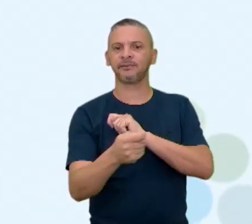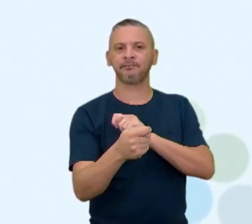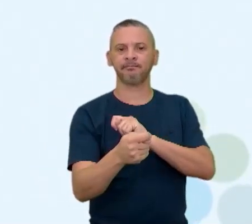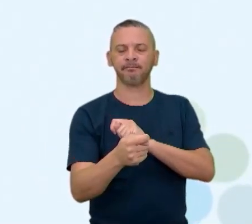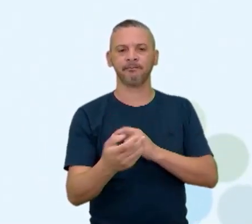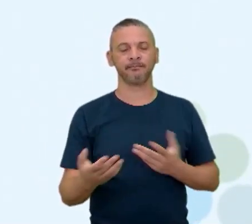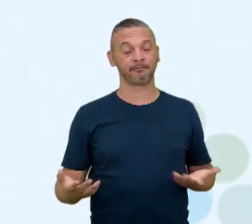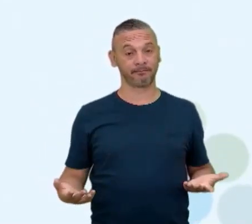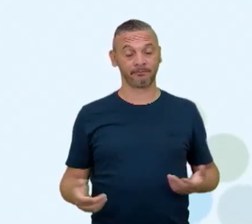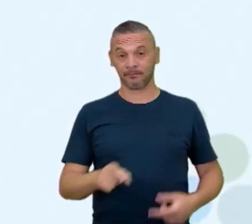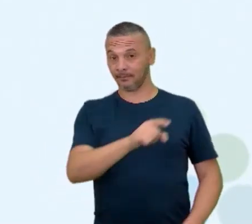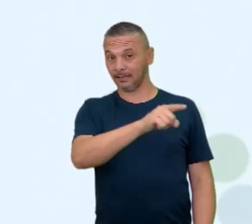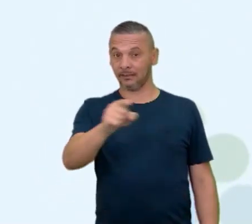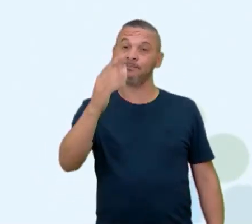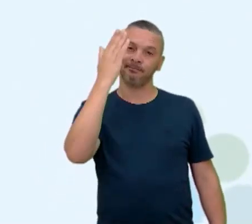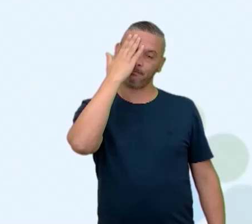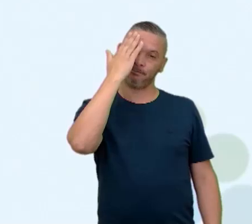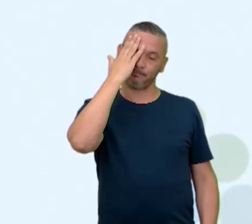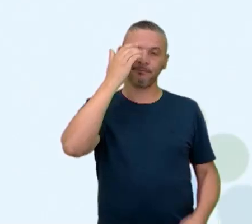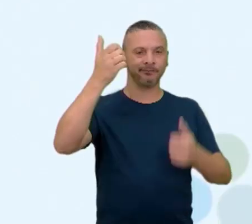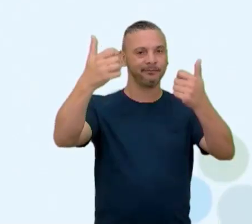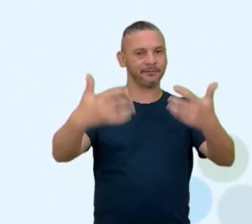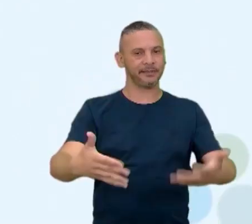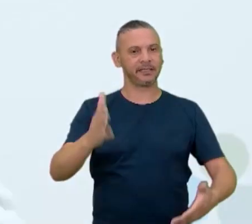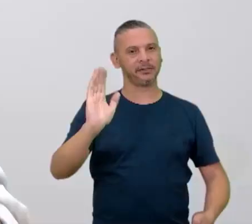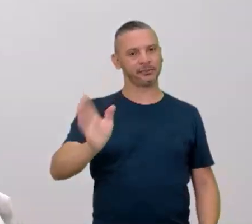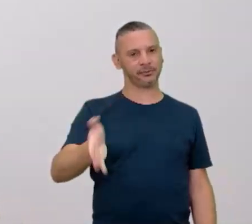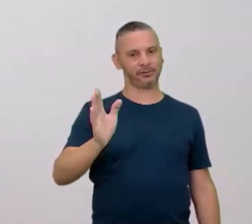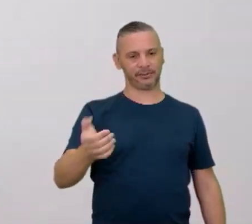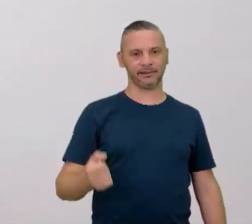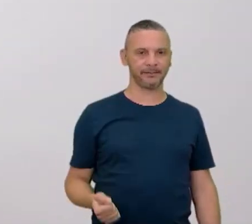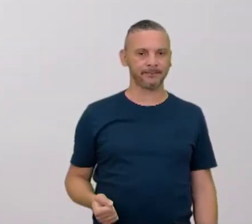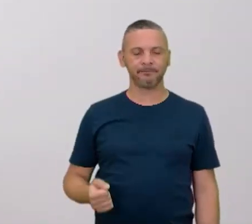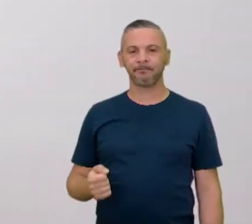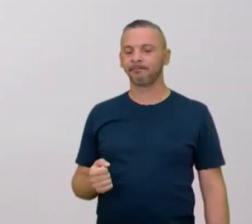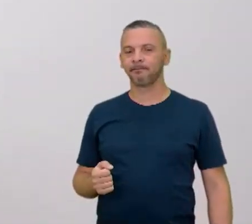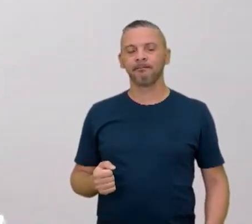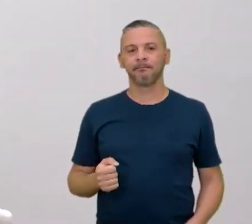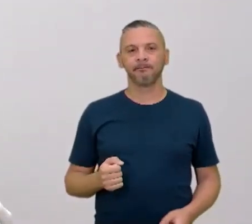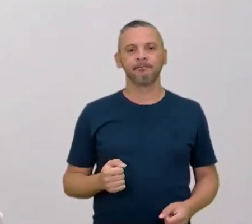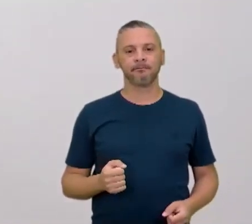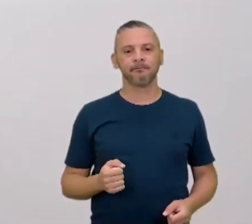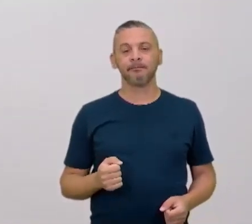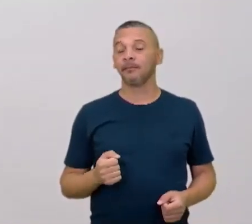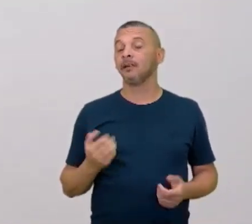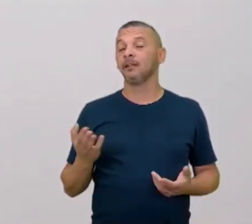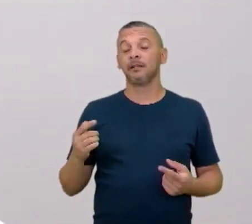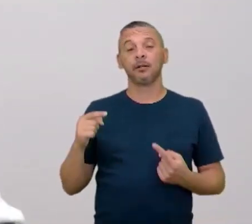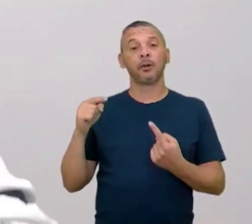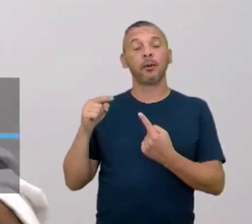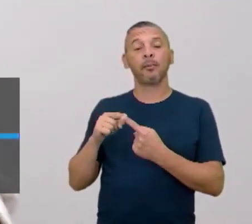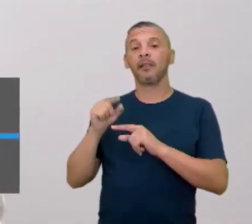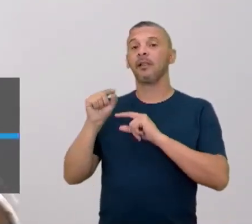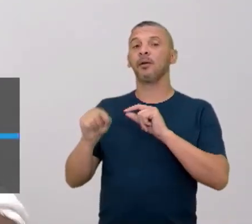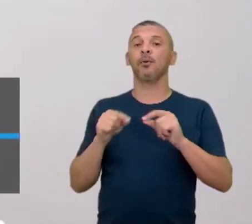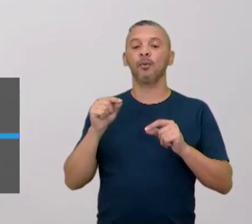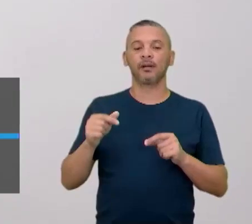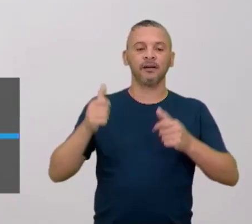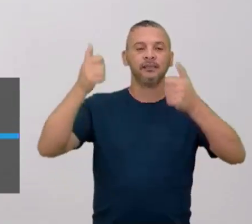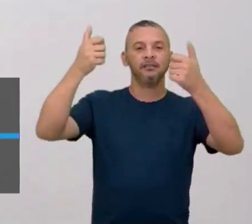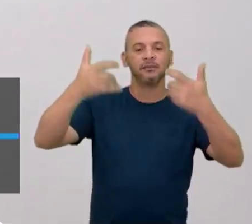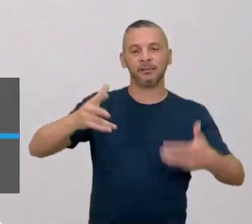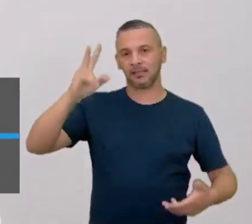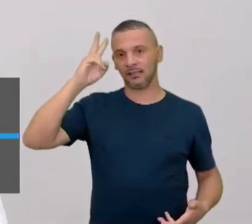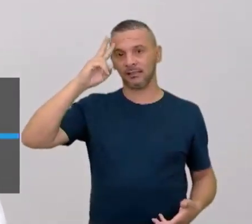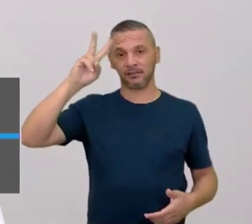que, como vocês já sabem, tem aqui a perspectiva de narrar uma